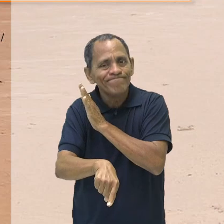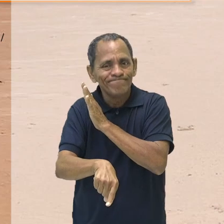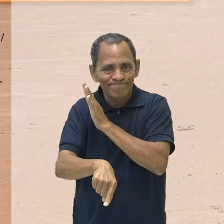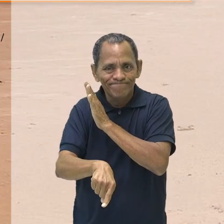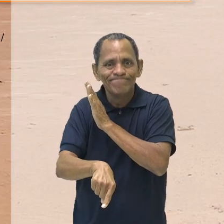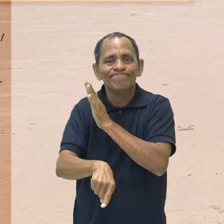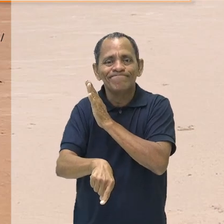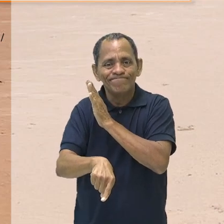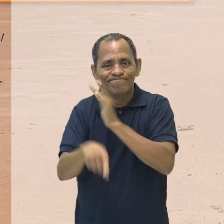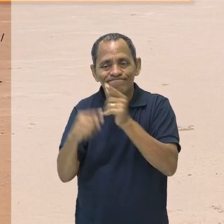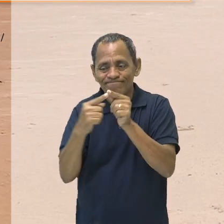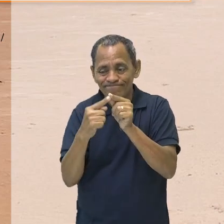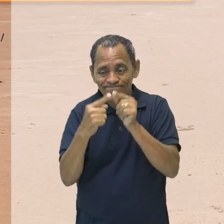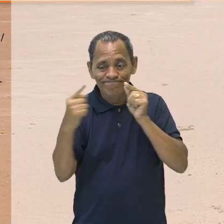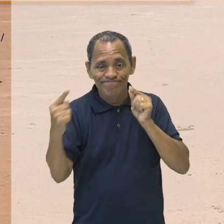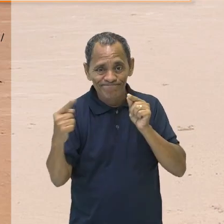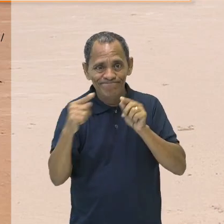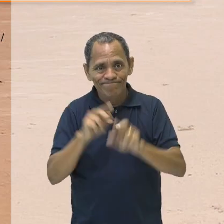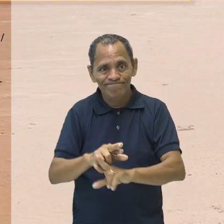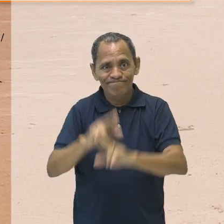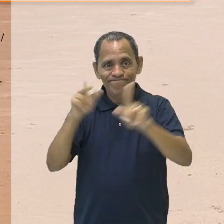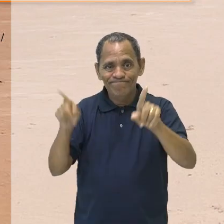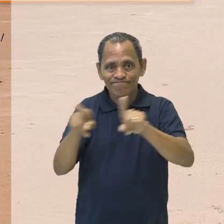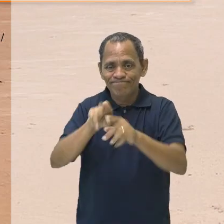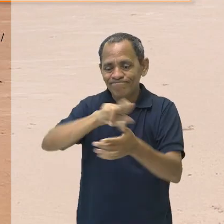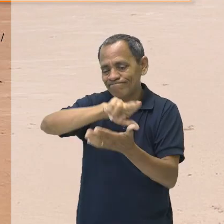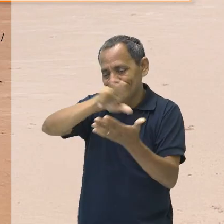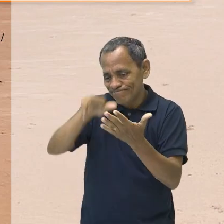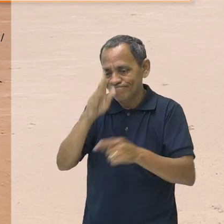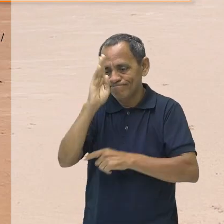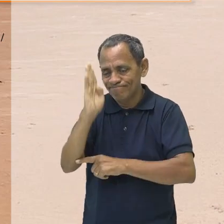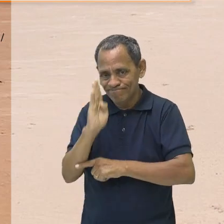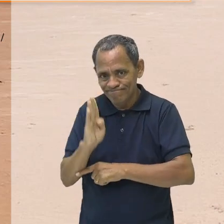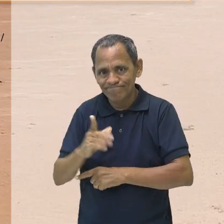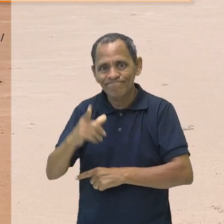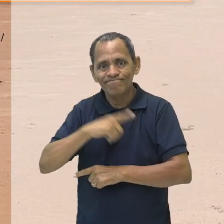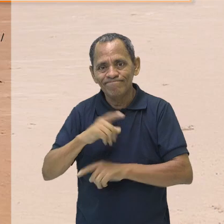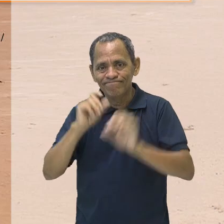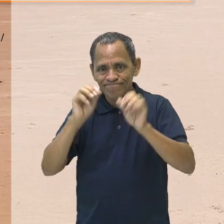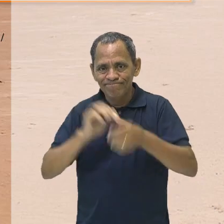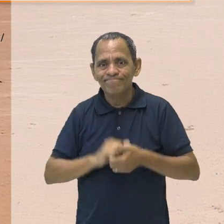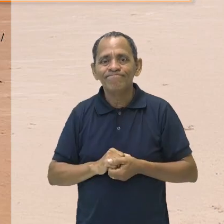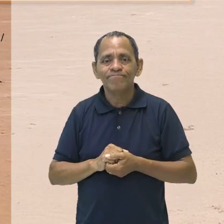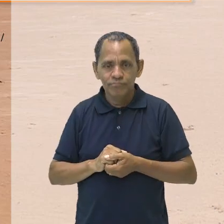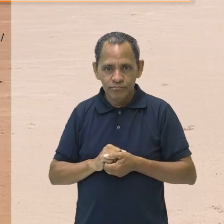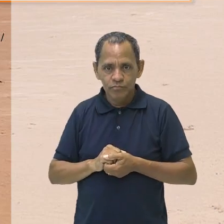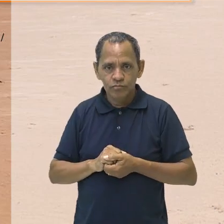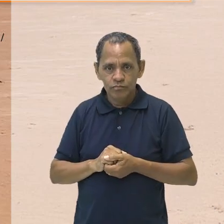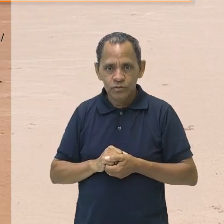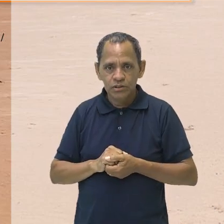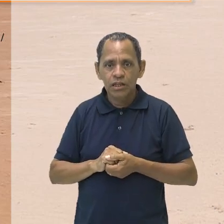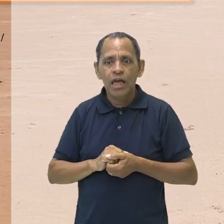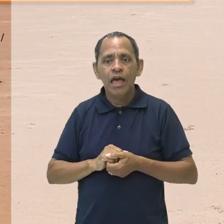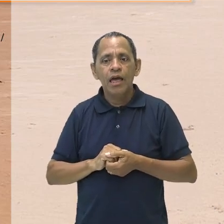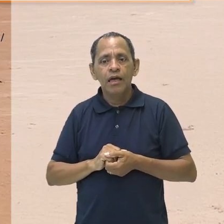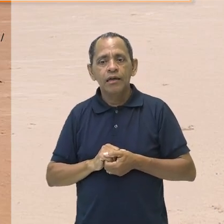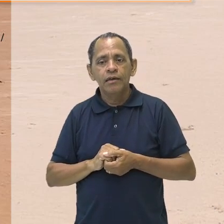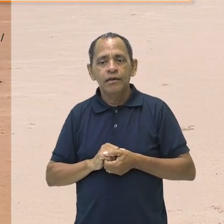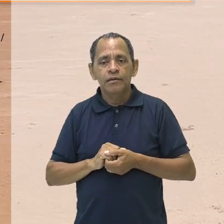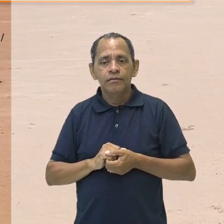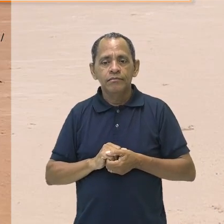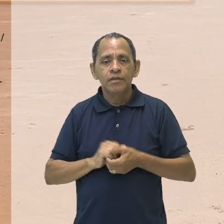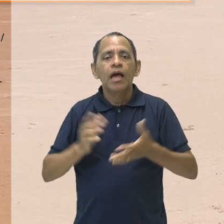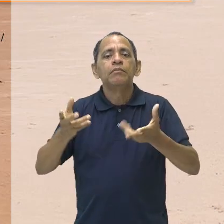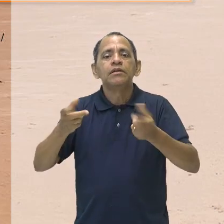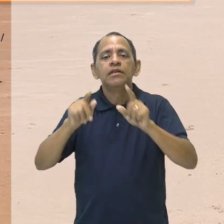esse distanciamento de muitos brasileiros para ser apto a um trabalho formal. Outras